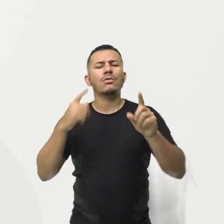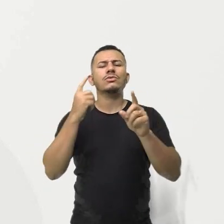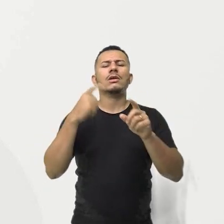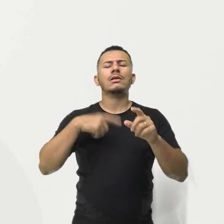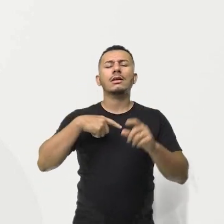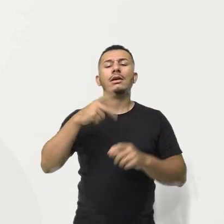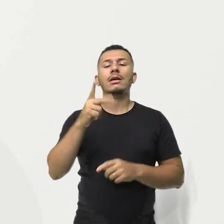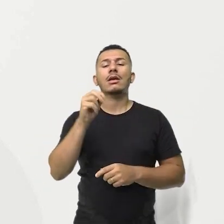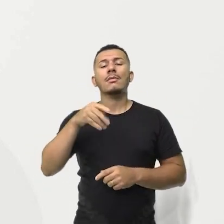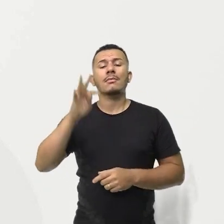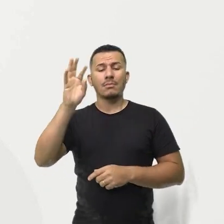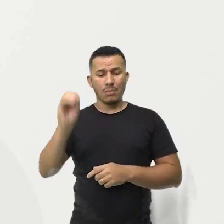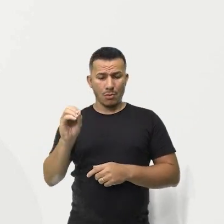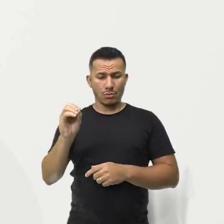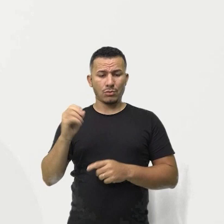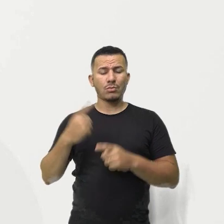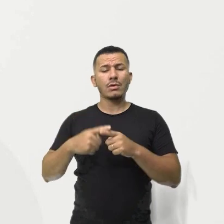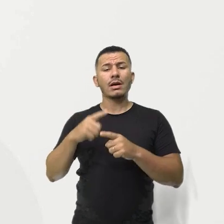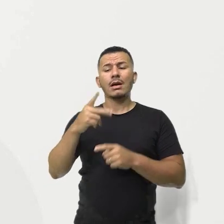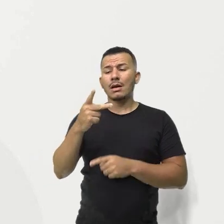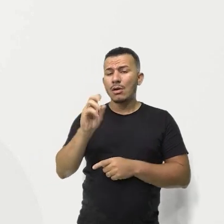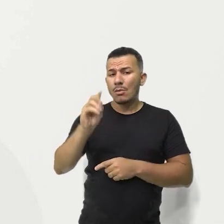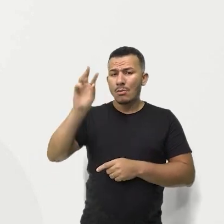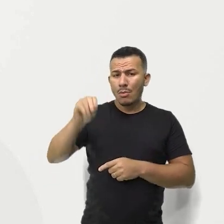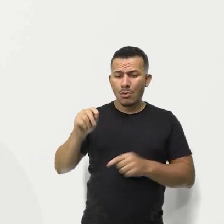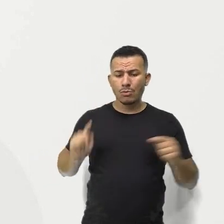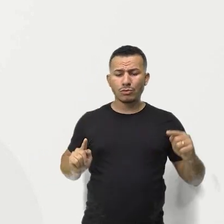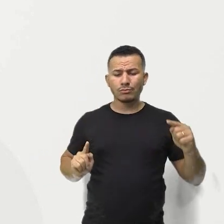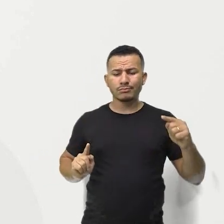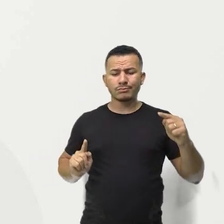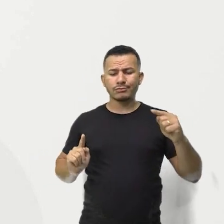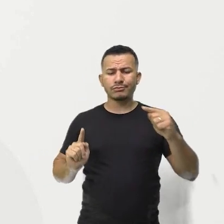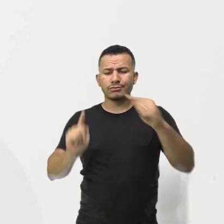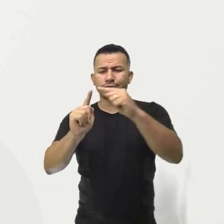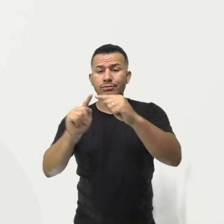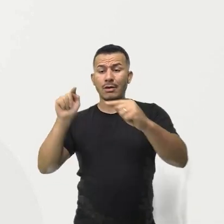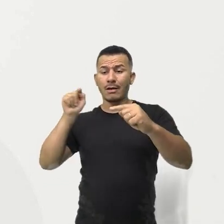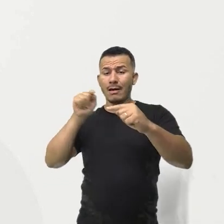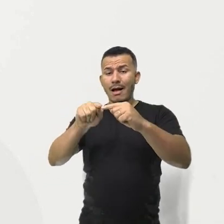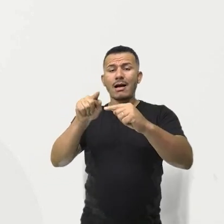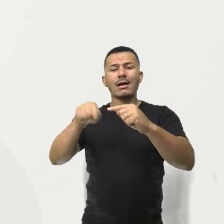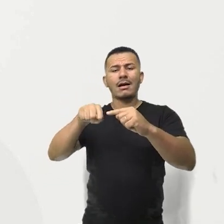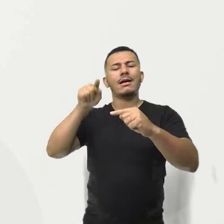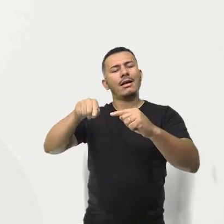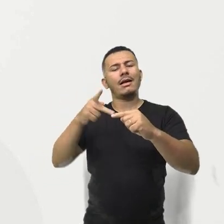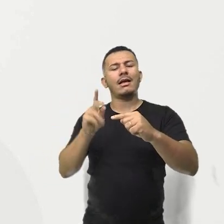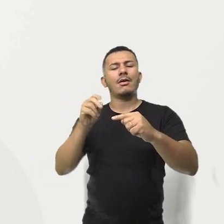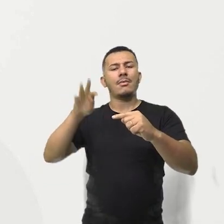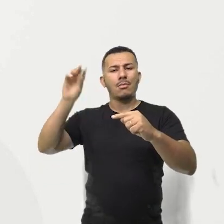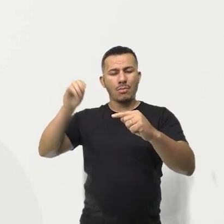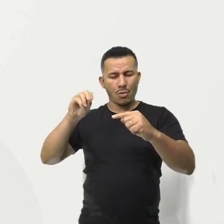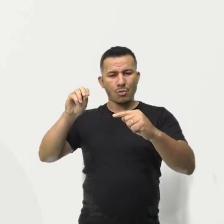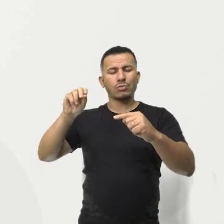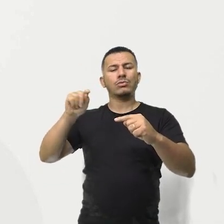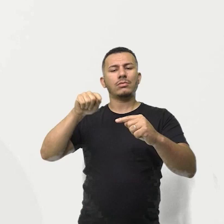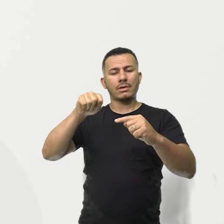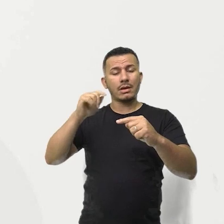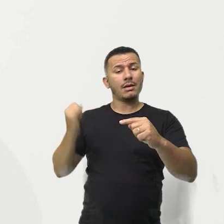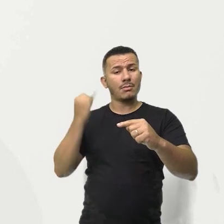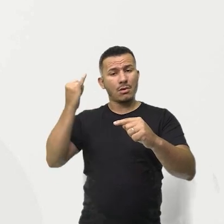pontos, porque nessa localização dos pontos, ela é essencial para que nós possamos, então,